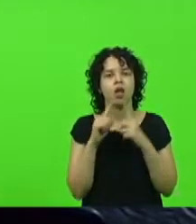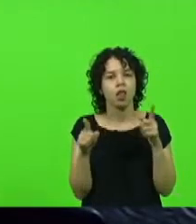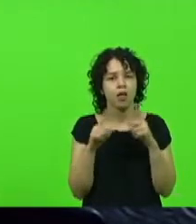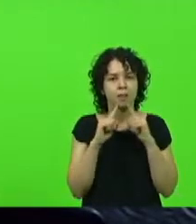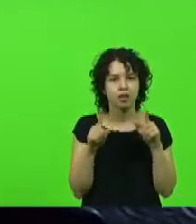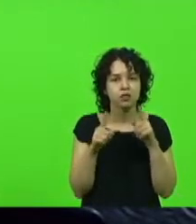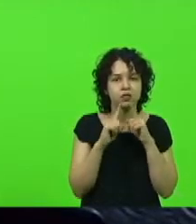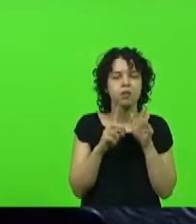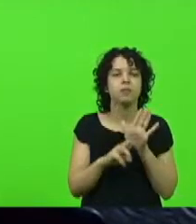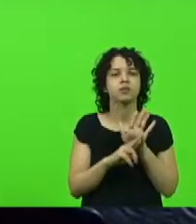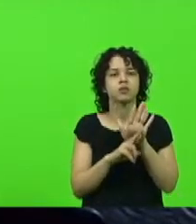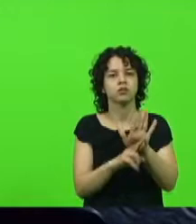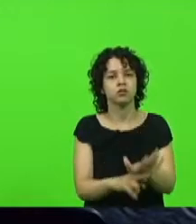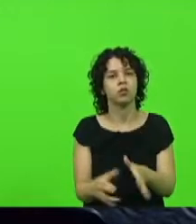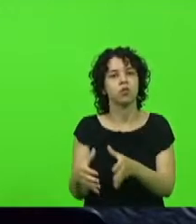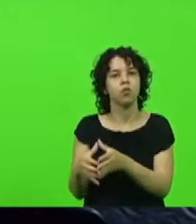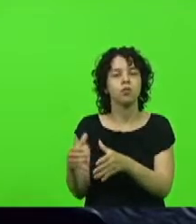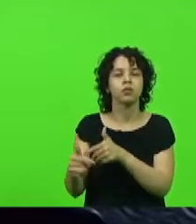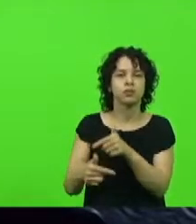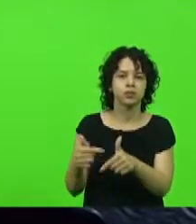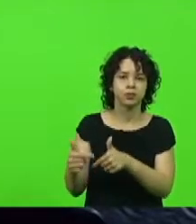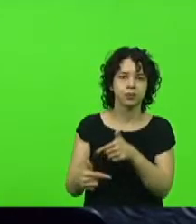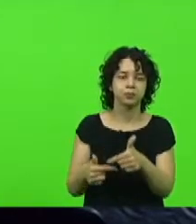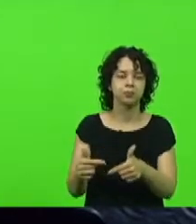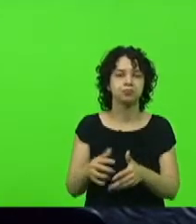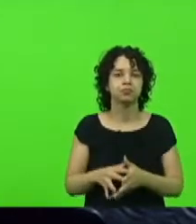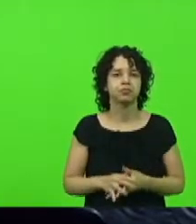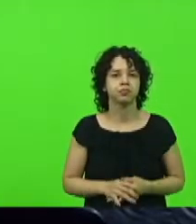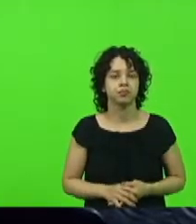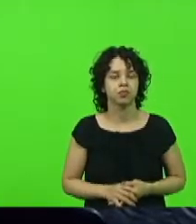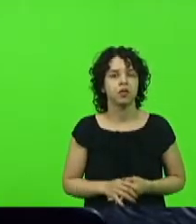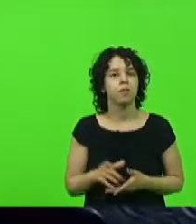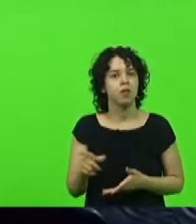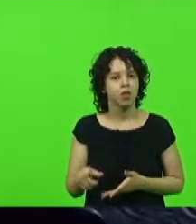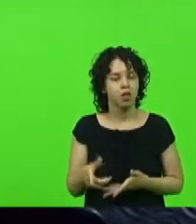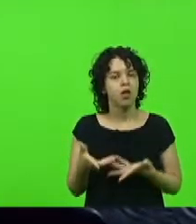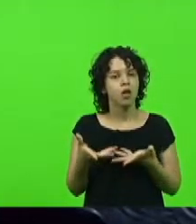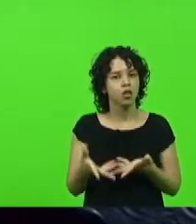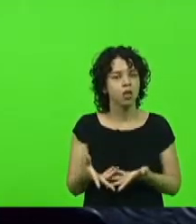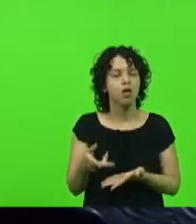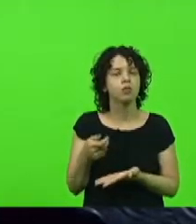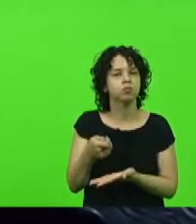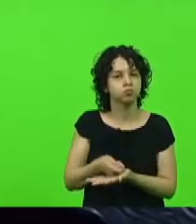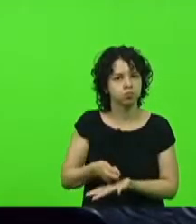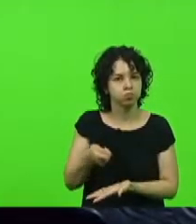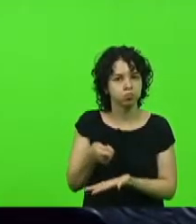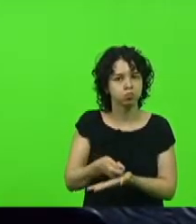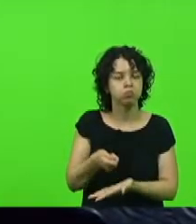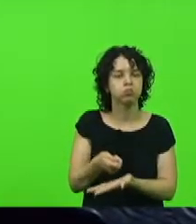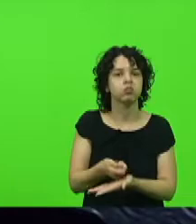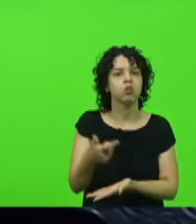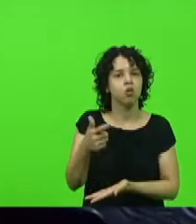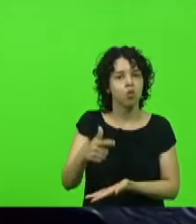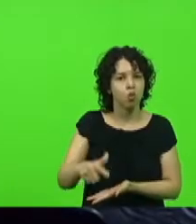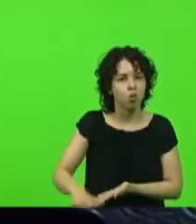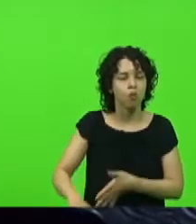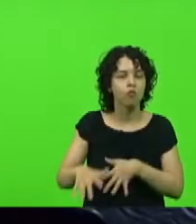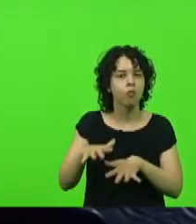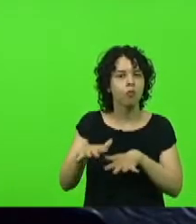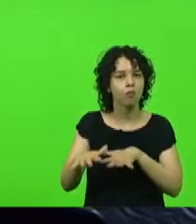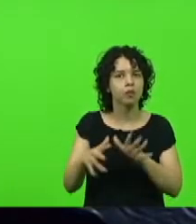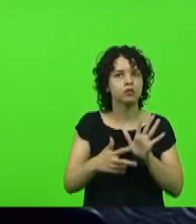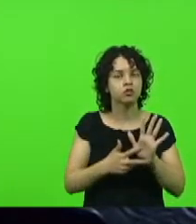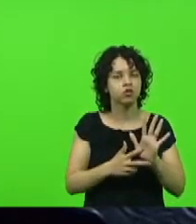de trabalhadores. Mas há o consenso de resistir, persistir e novamente mobilizar o movimento sindical catarinense para